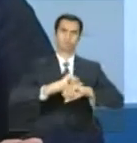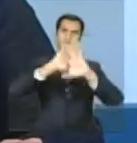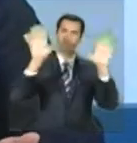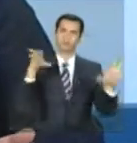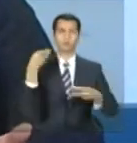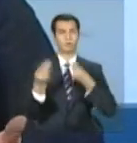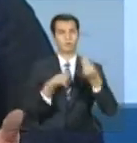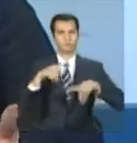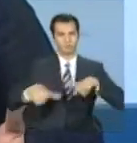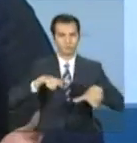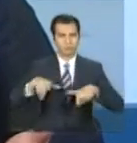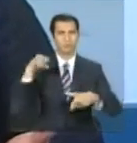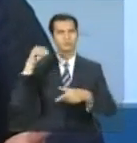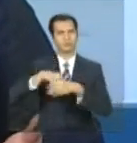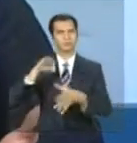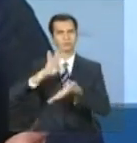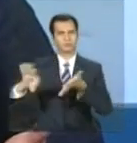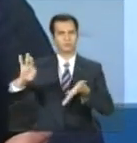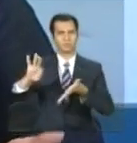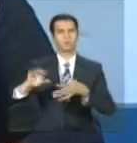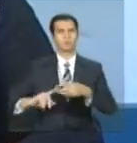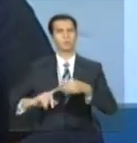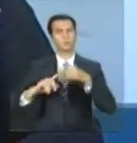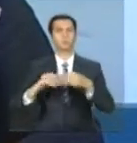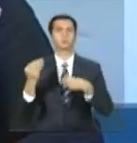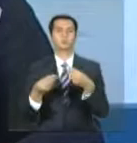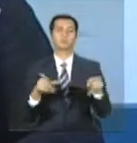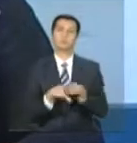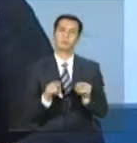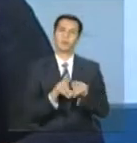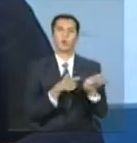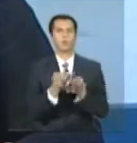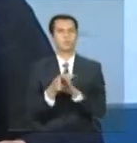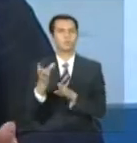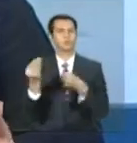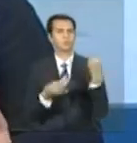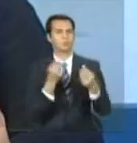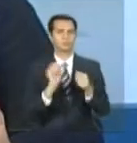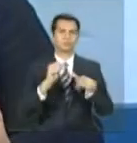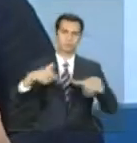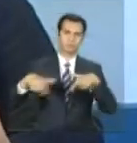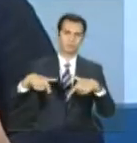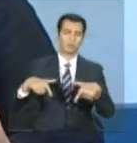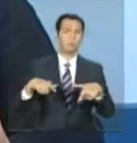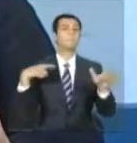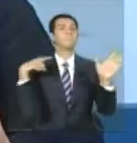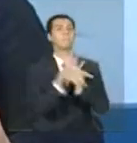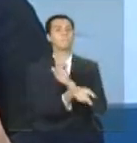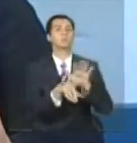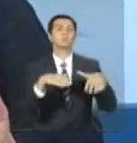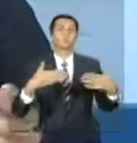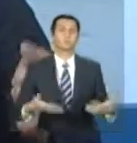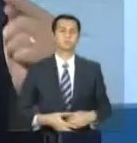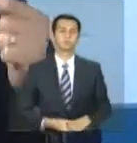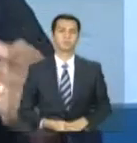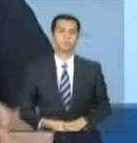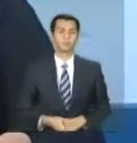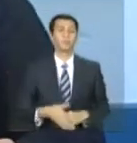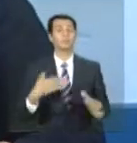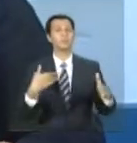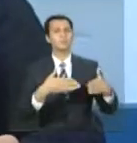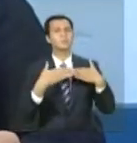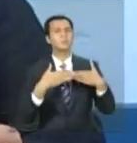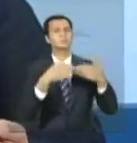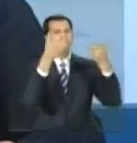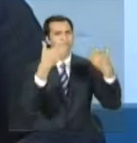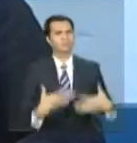do Cadastro Único e também a orientação de como proceder na manutenção do mesmo. A pergunta é: gostaria de entender